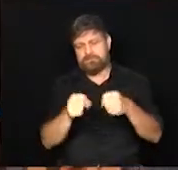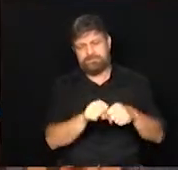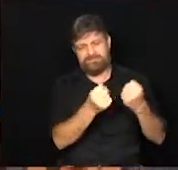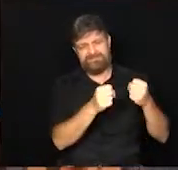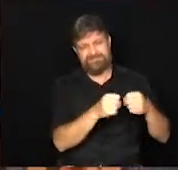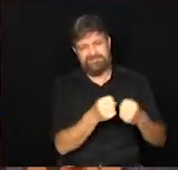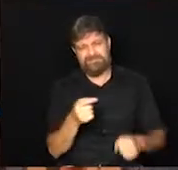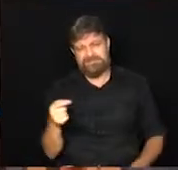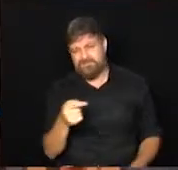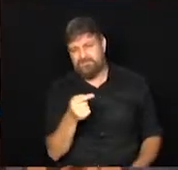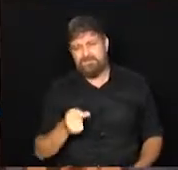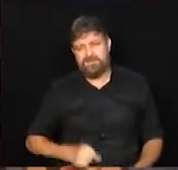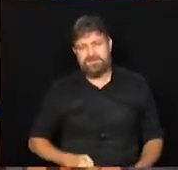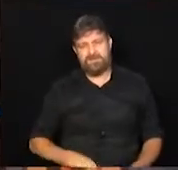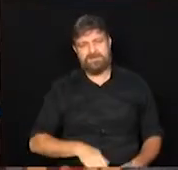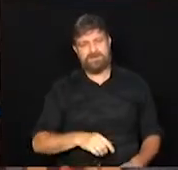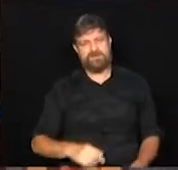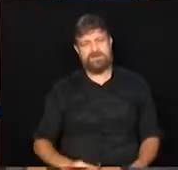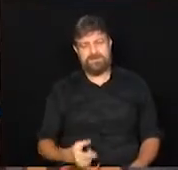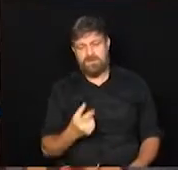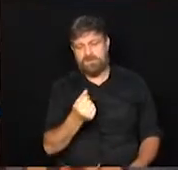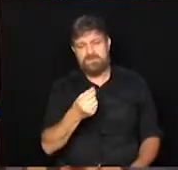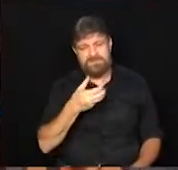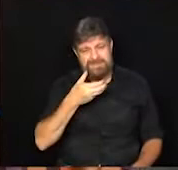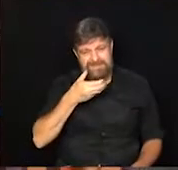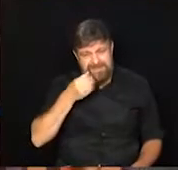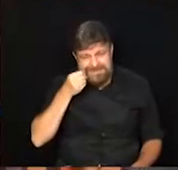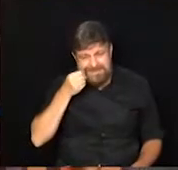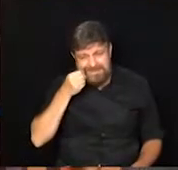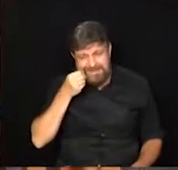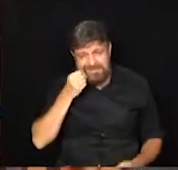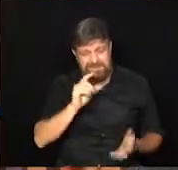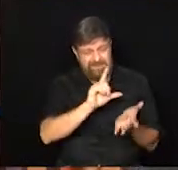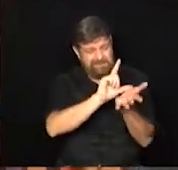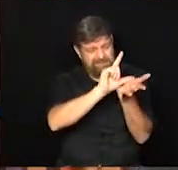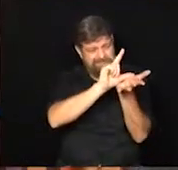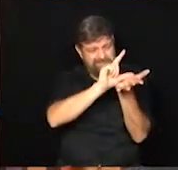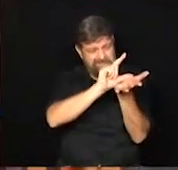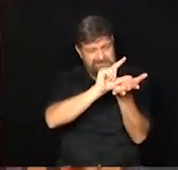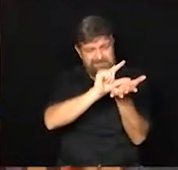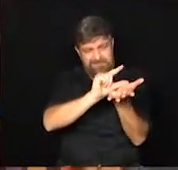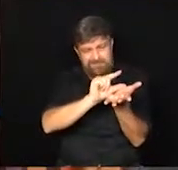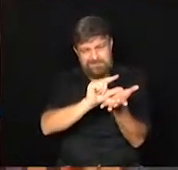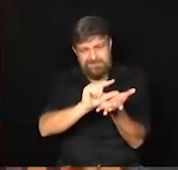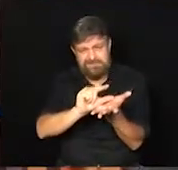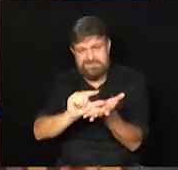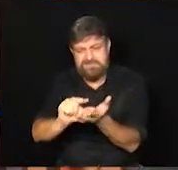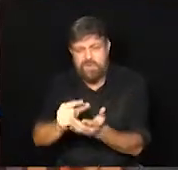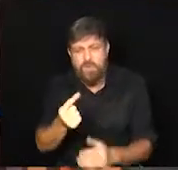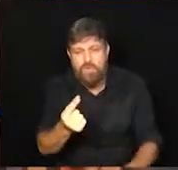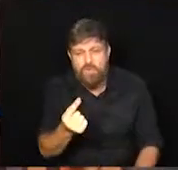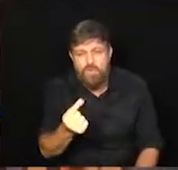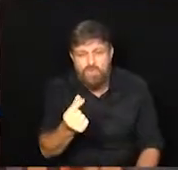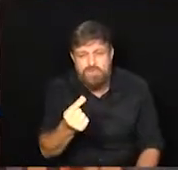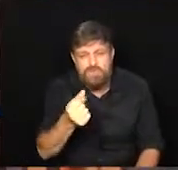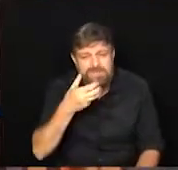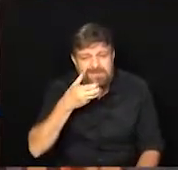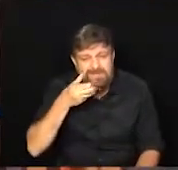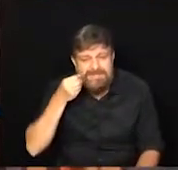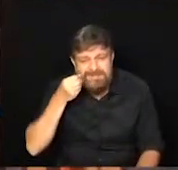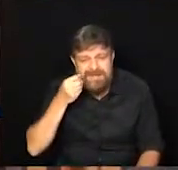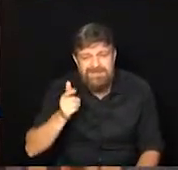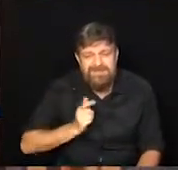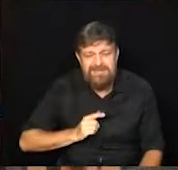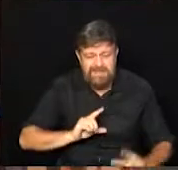tem asfixiado o orçamento, se tem retirado recursos do orçamento, porque é isso, a